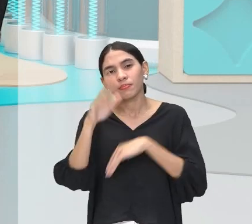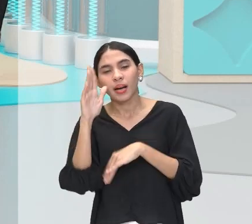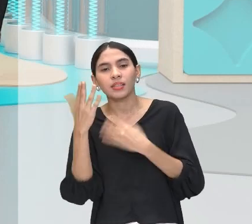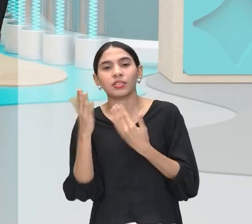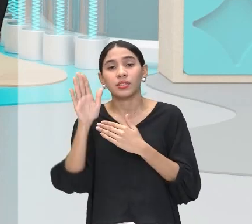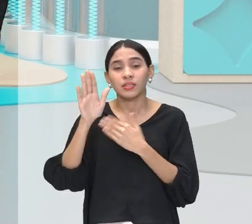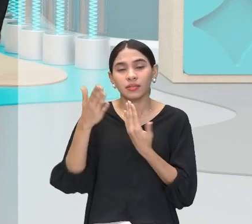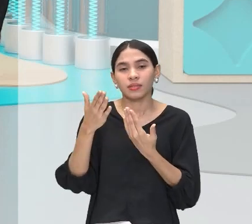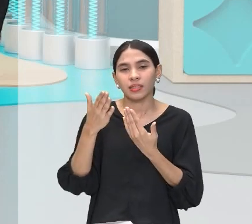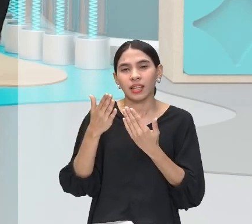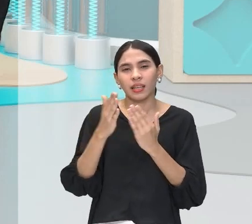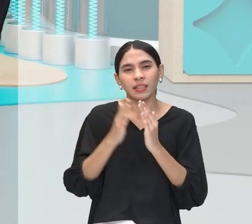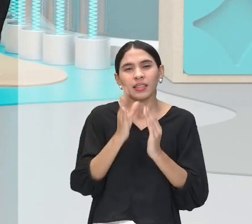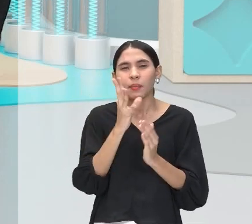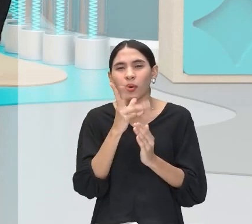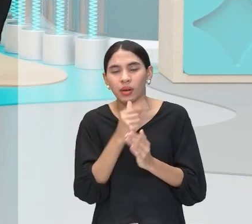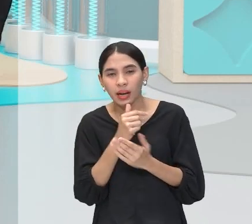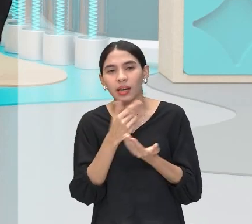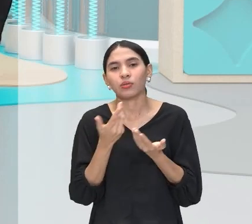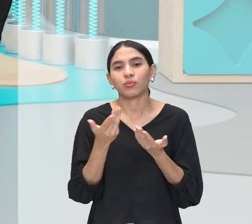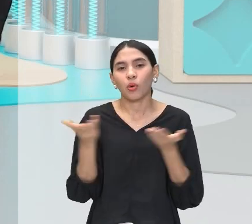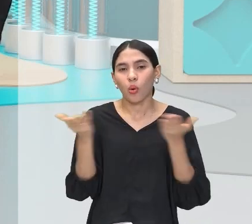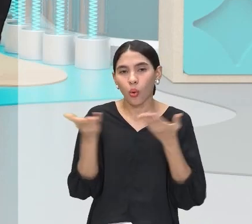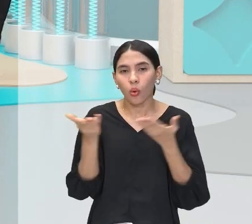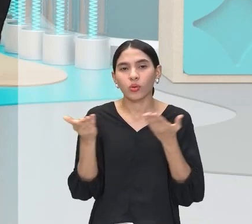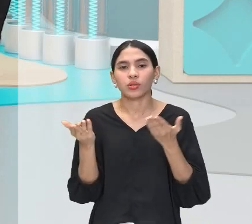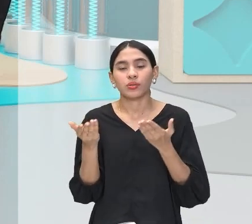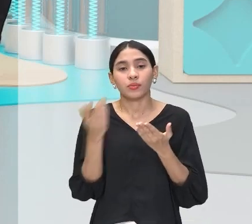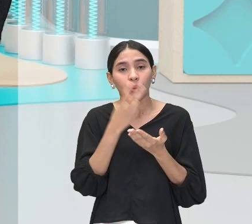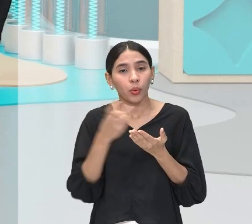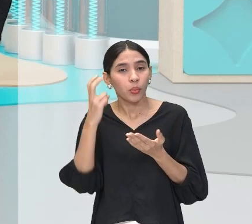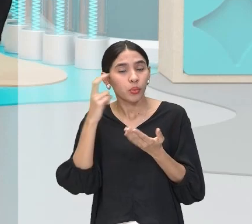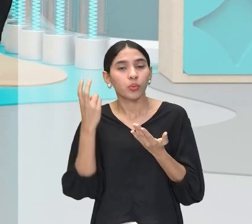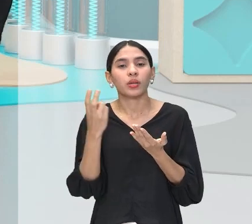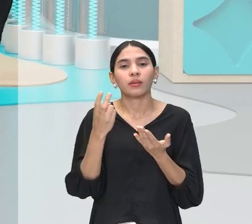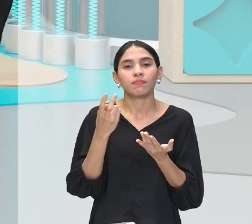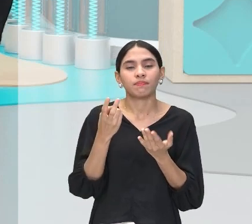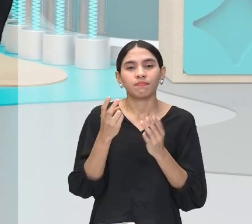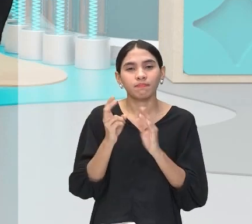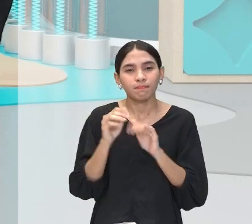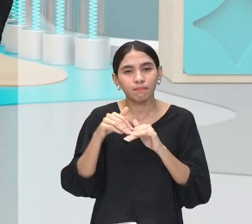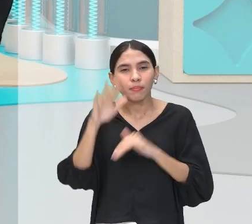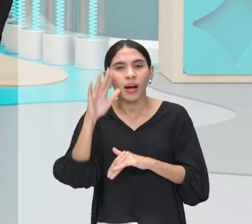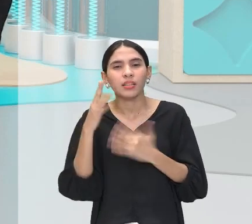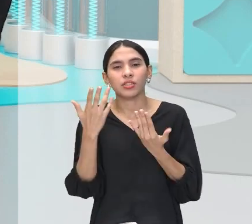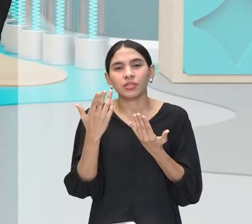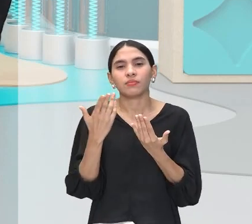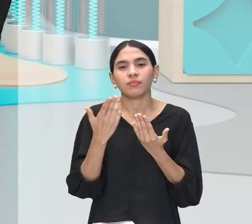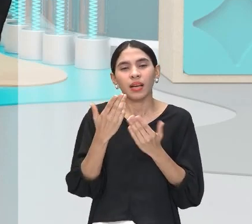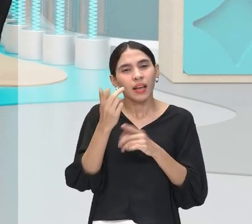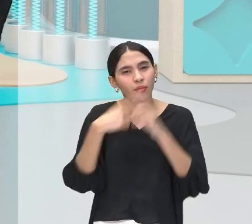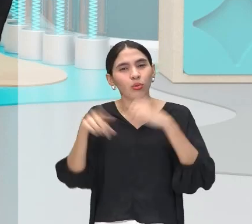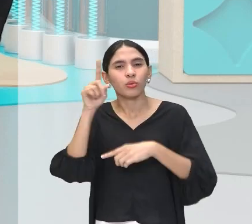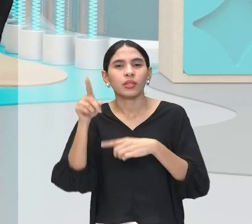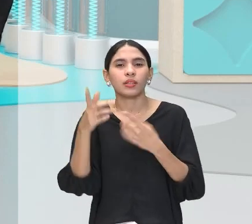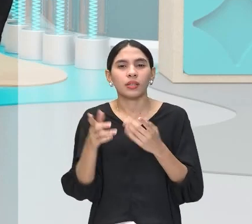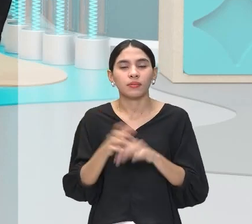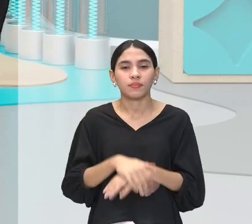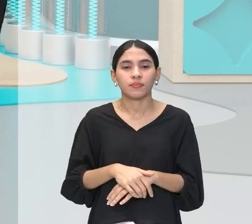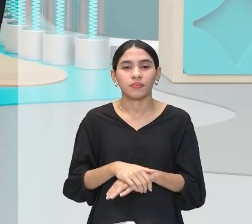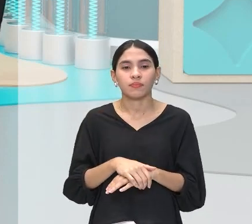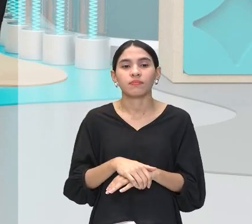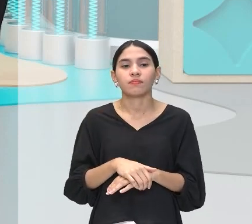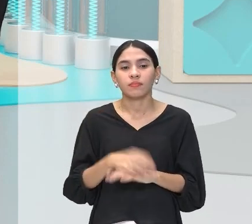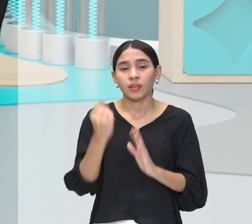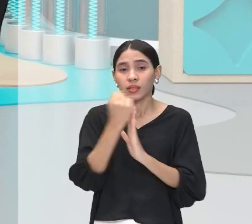ocidental, que é onde nós estamos inseridos, na cultura ocidental do mundo, né? E isso vai datar aí a partir do